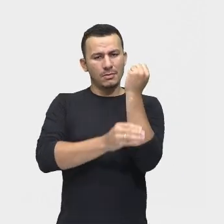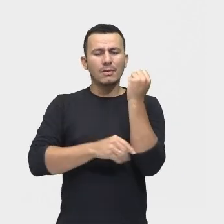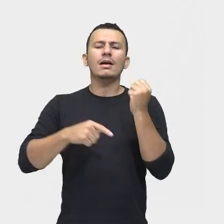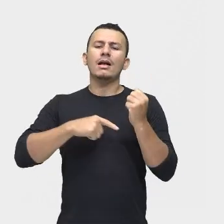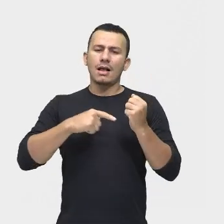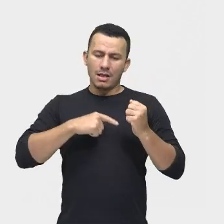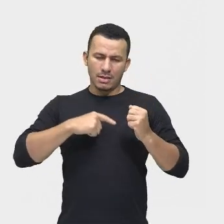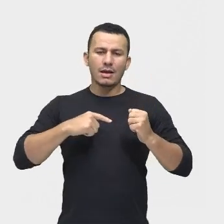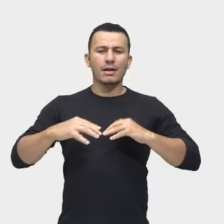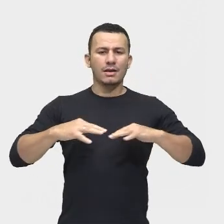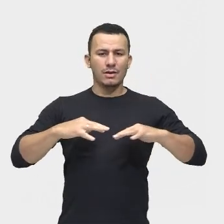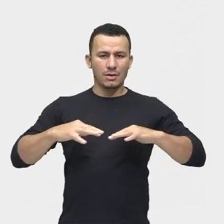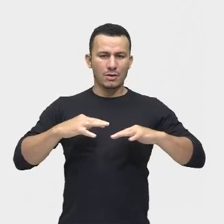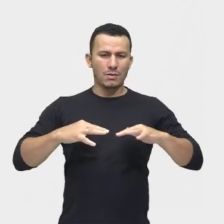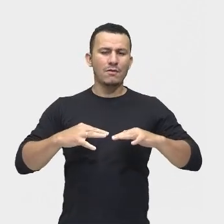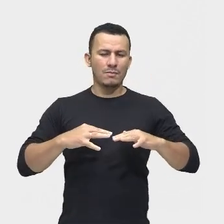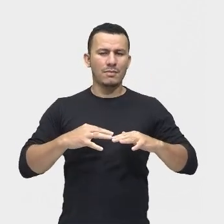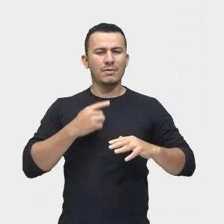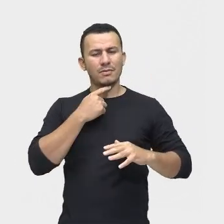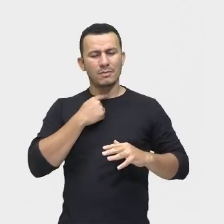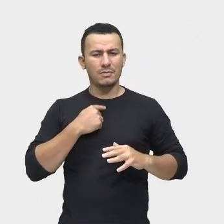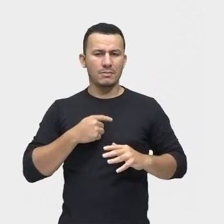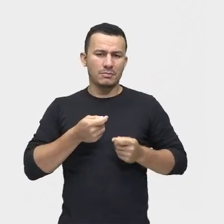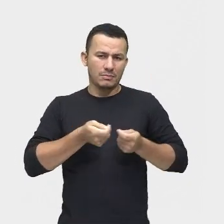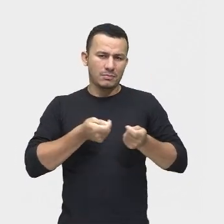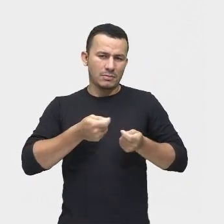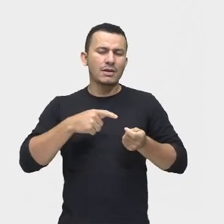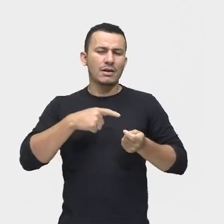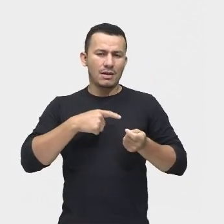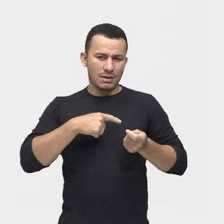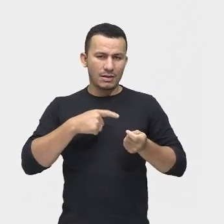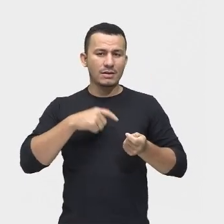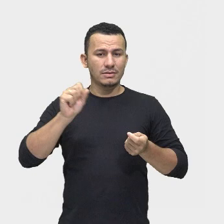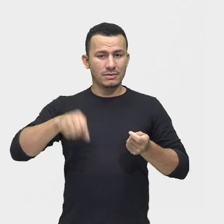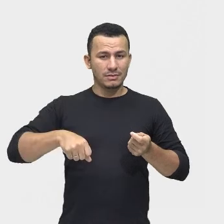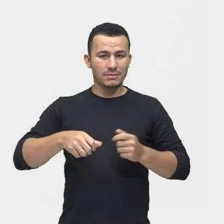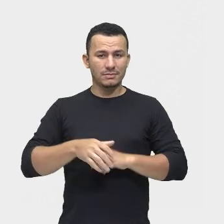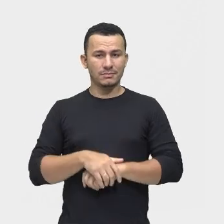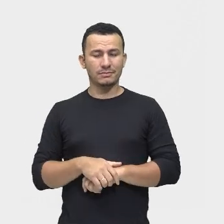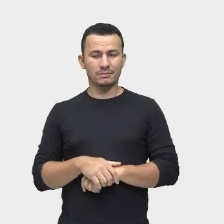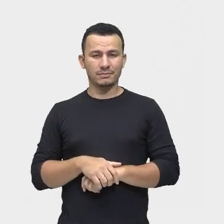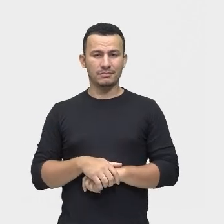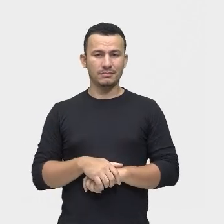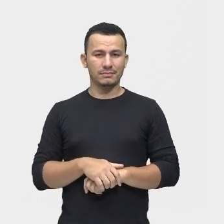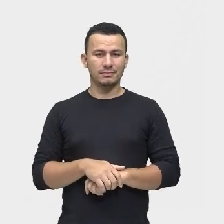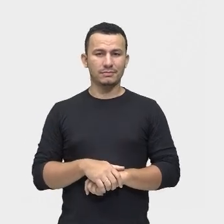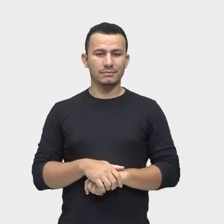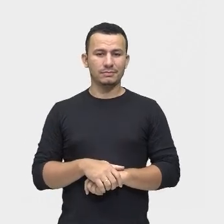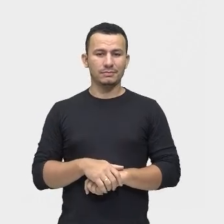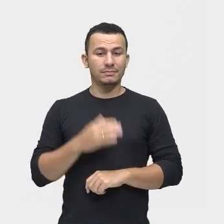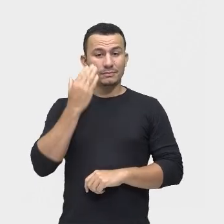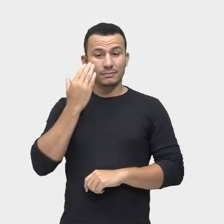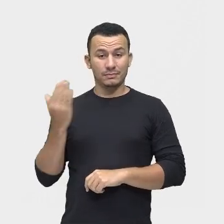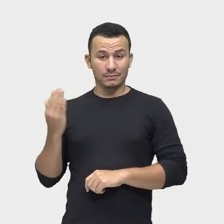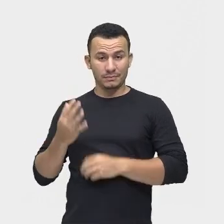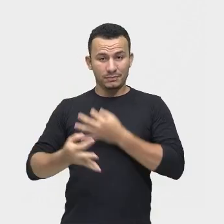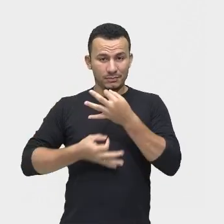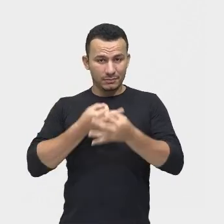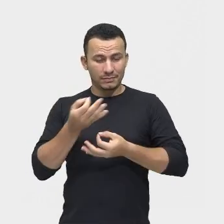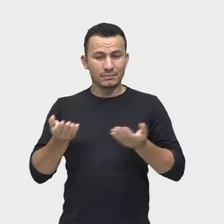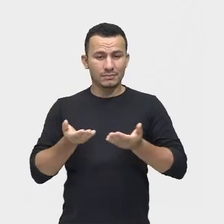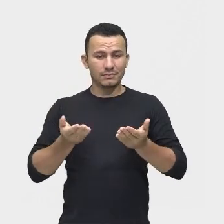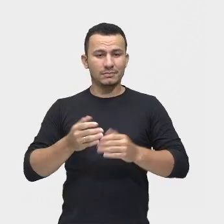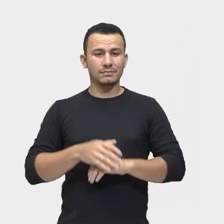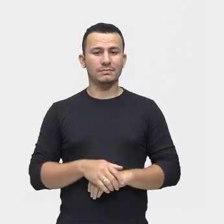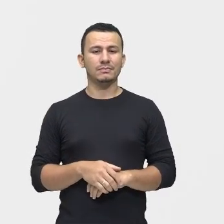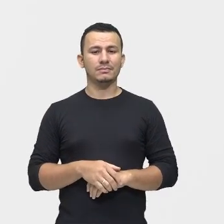contração voluntária, tá? É o músculo que apresenta, ali está, o nome já diz. Olha lá o comentário. O